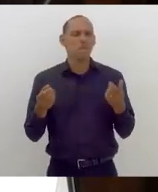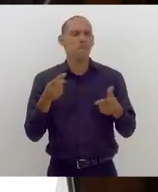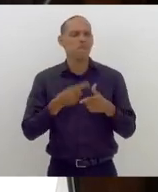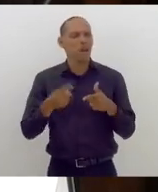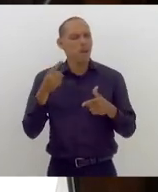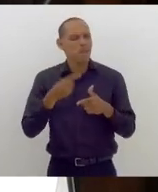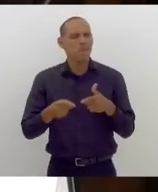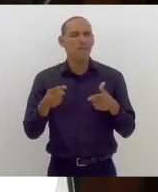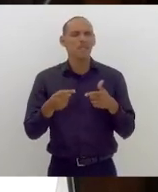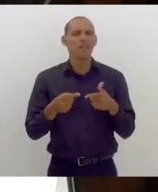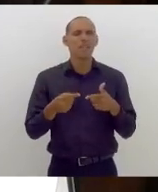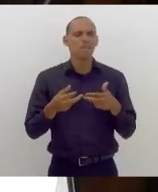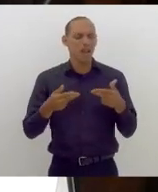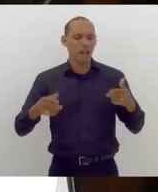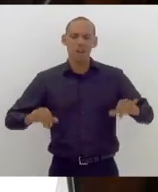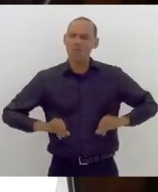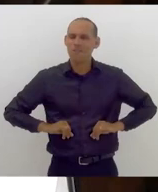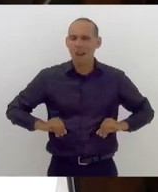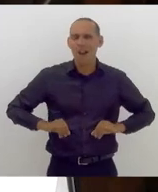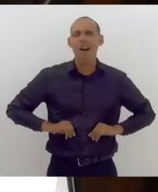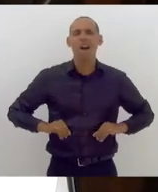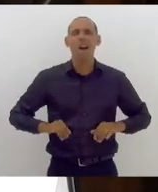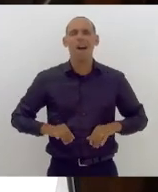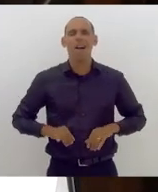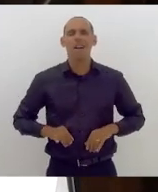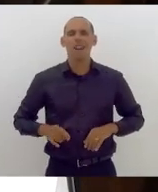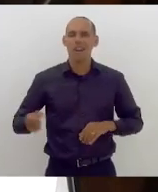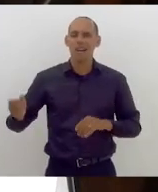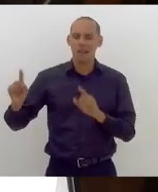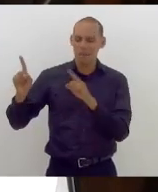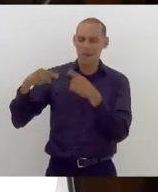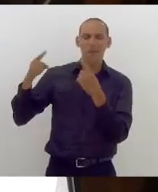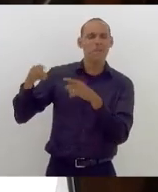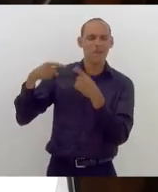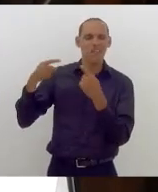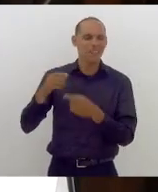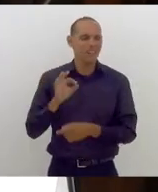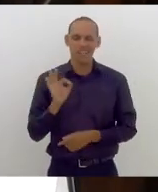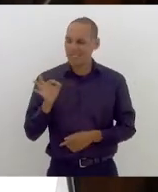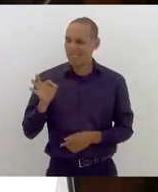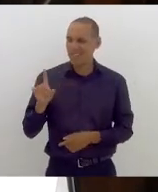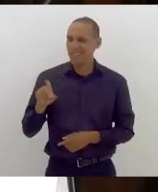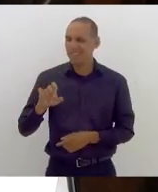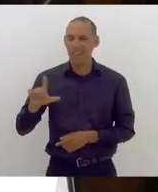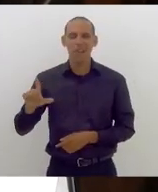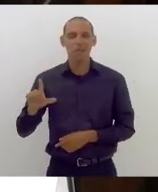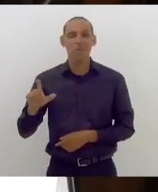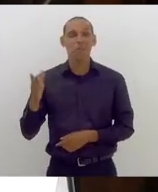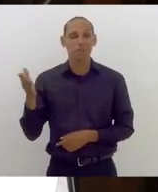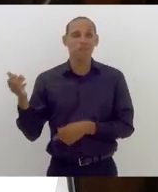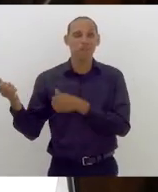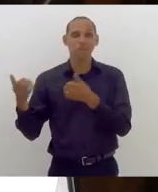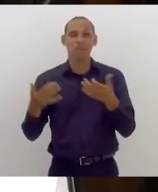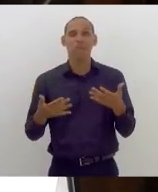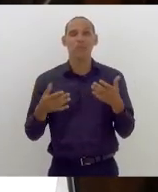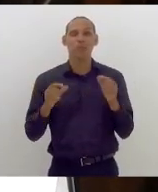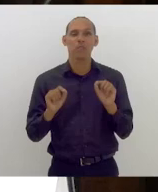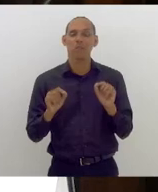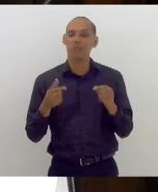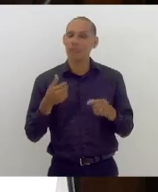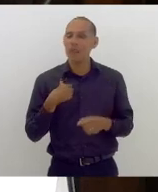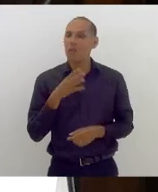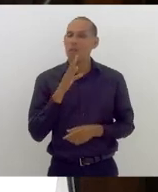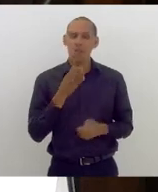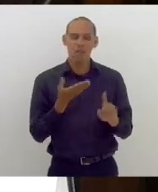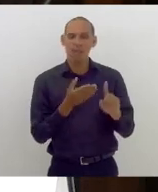Adolfo? Muita pedra que foi atirada para o lado de cá, Daniel. E, como o Daniel mesmo comentou, eu conheço o